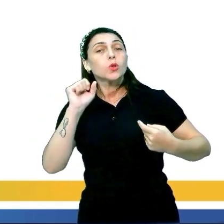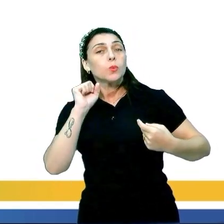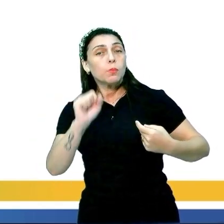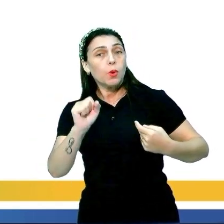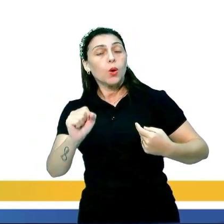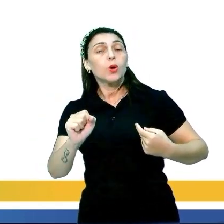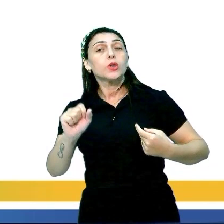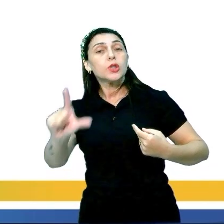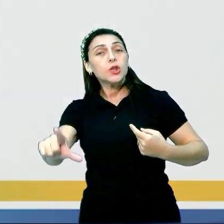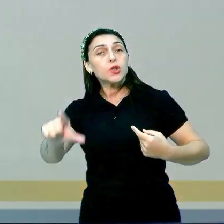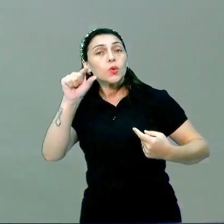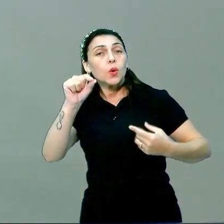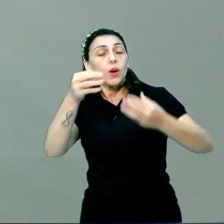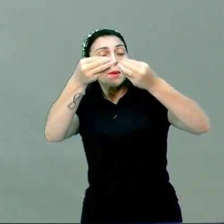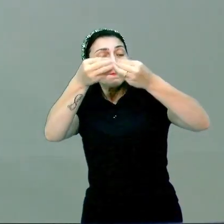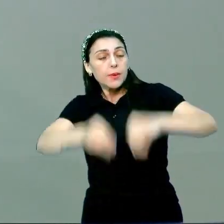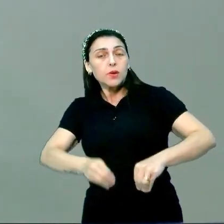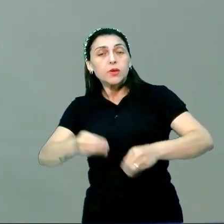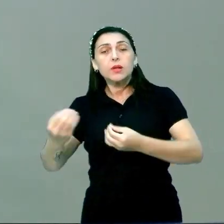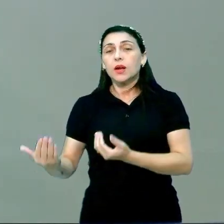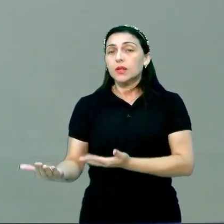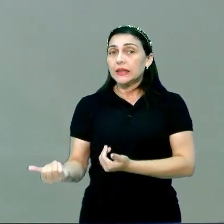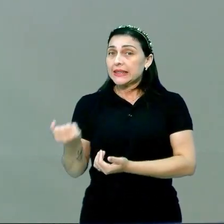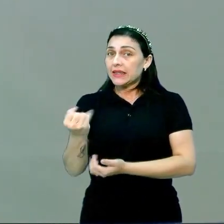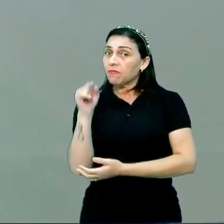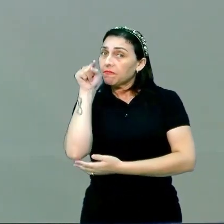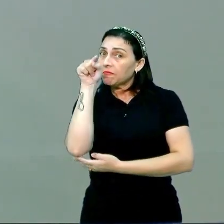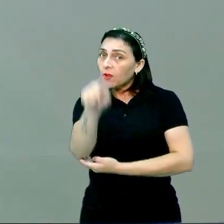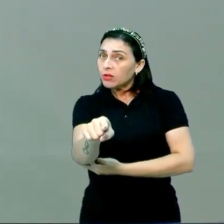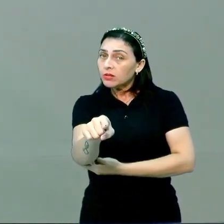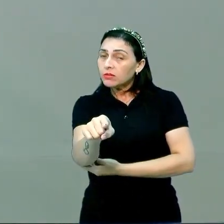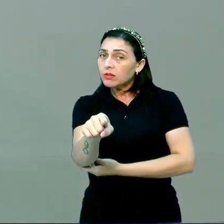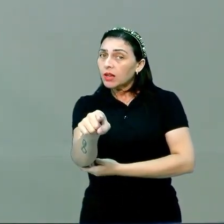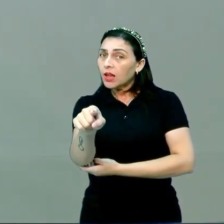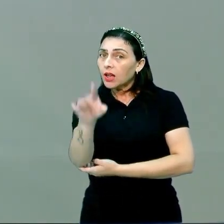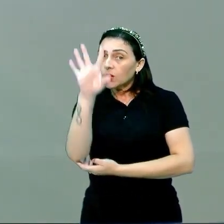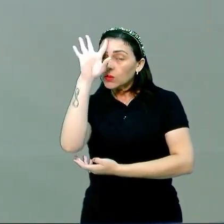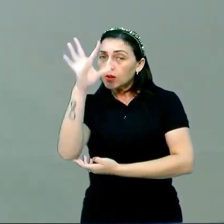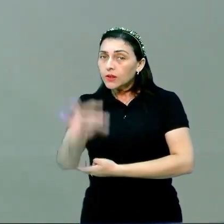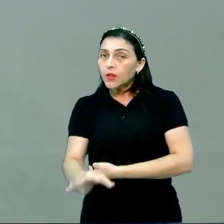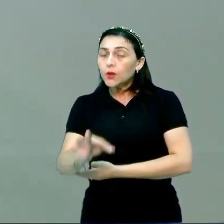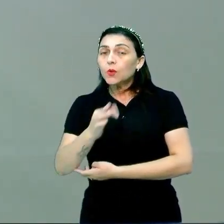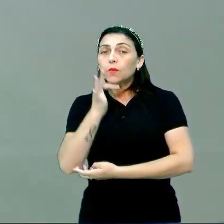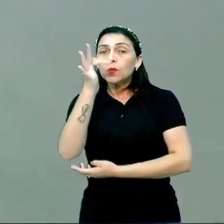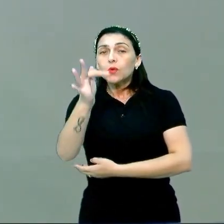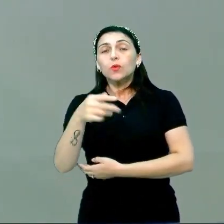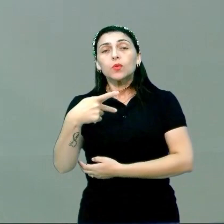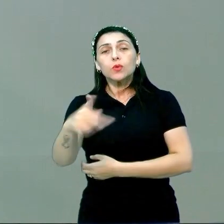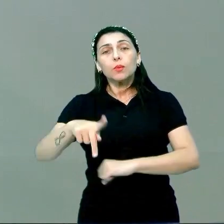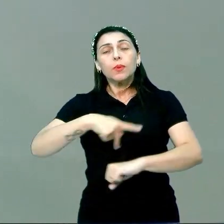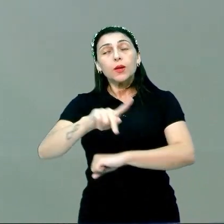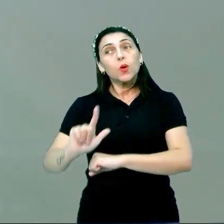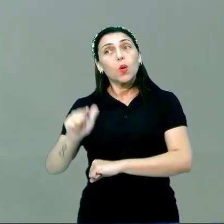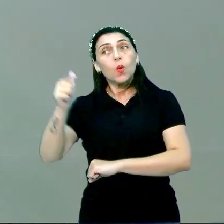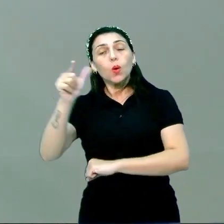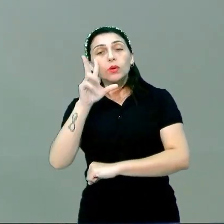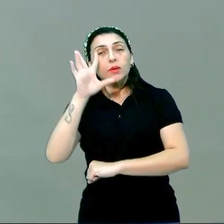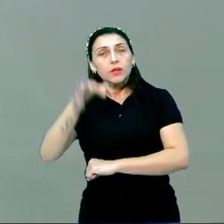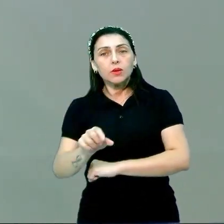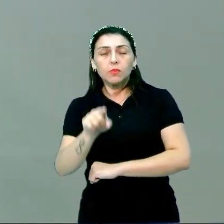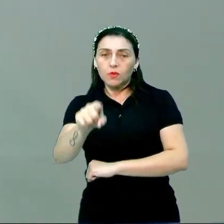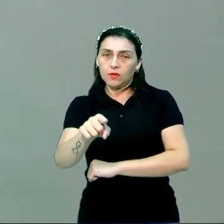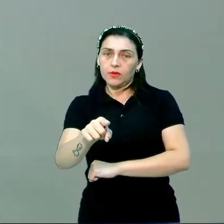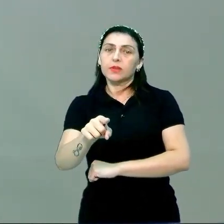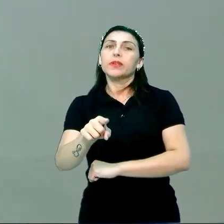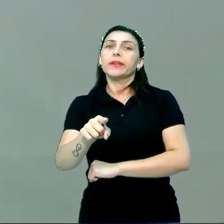decidir prejudicialmente contra ela. Ou seja, se você não decide o futuro do seu país, outros decidirão por você